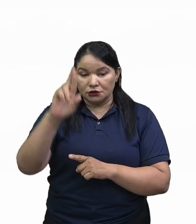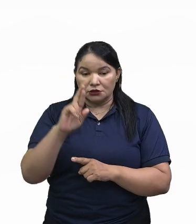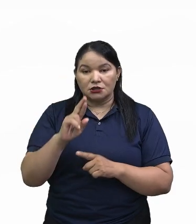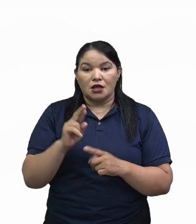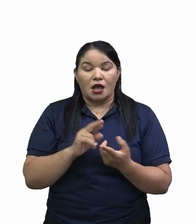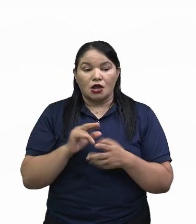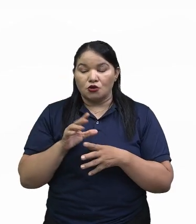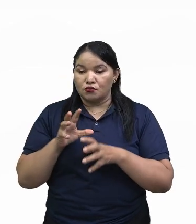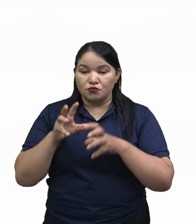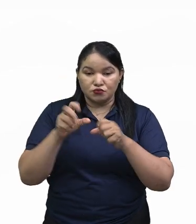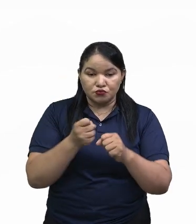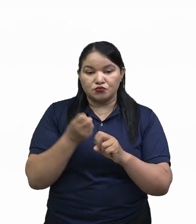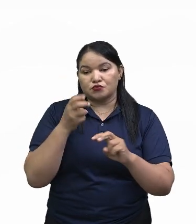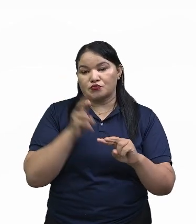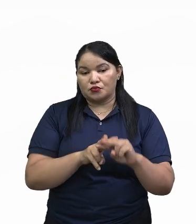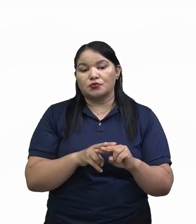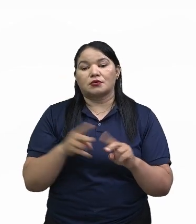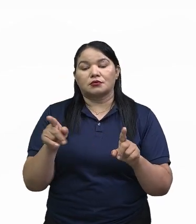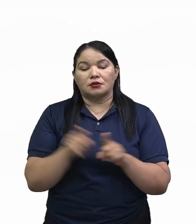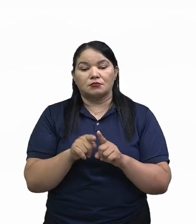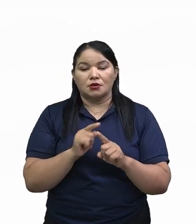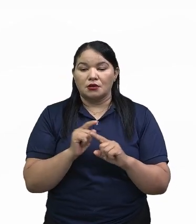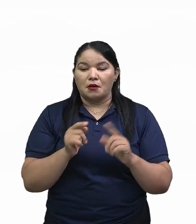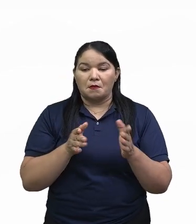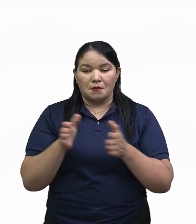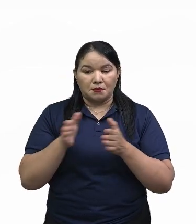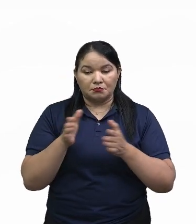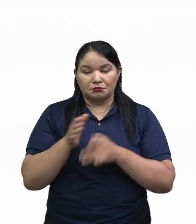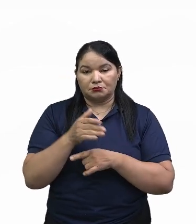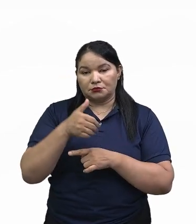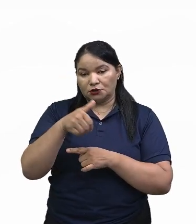o seu êxito, né, ali por volta de